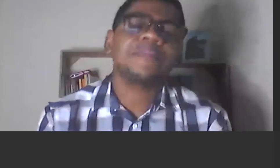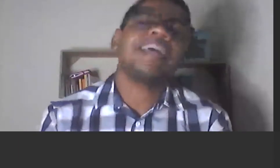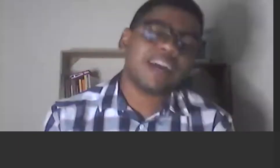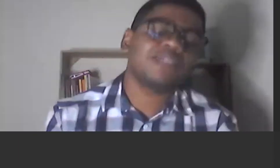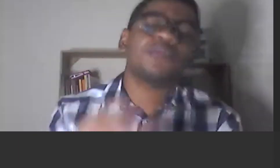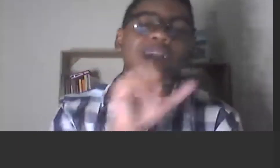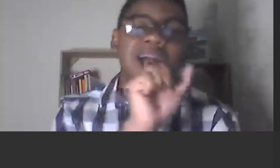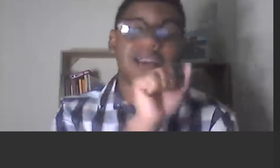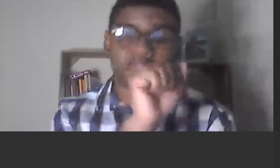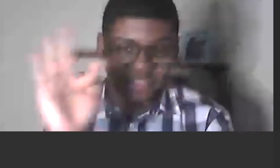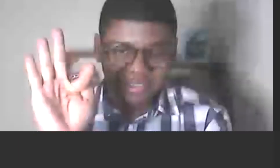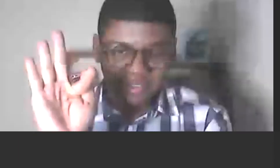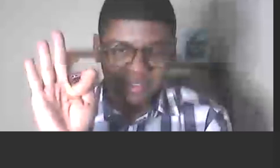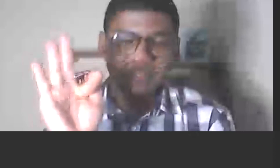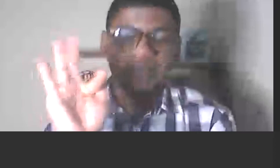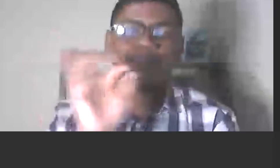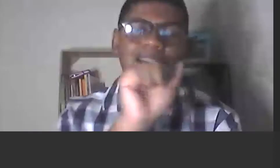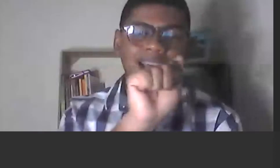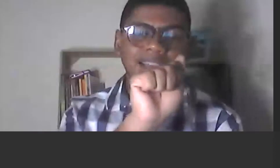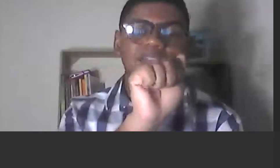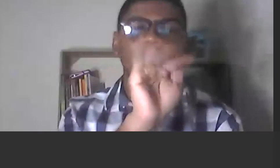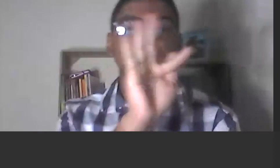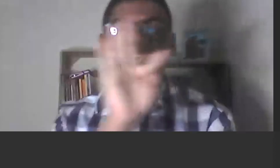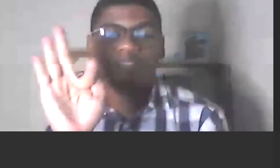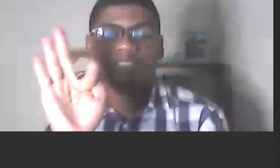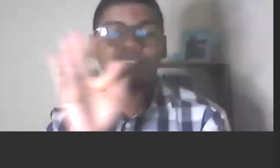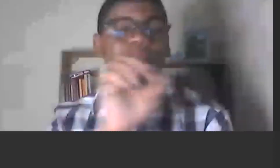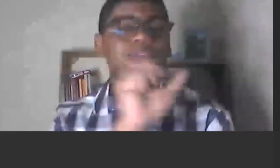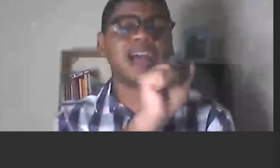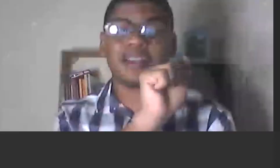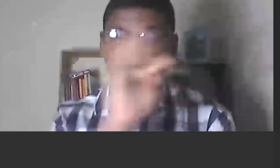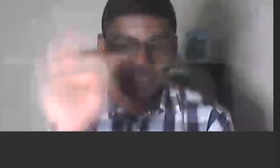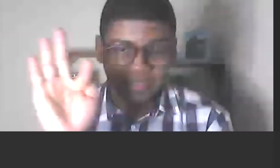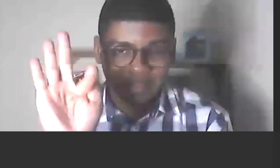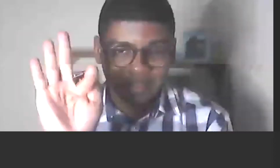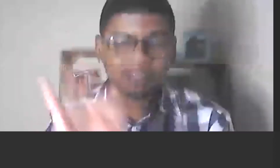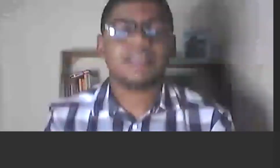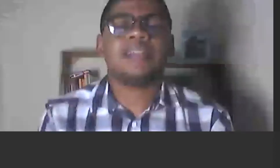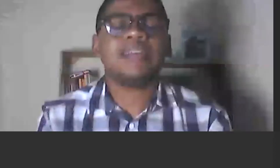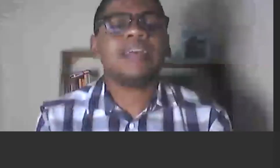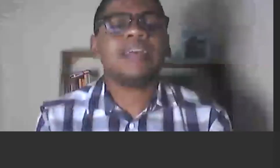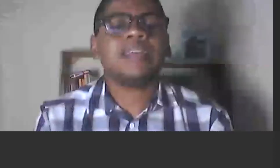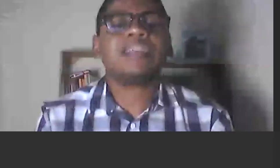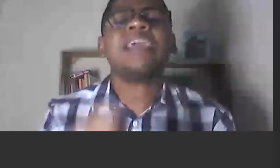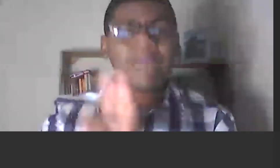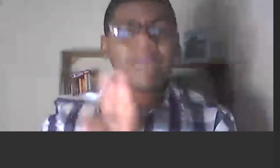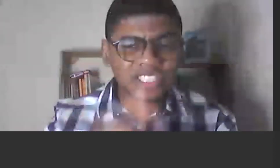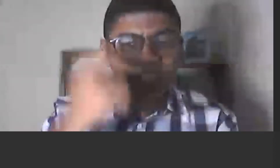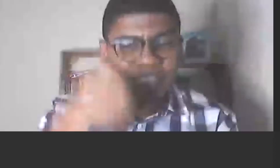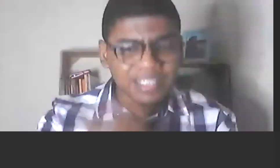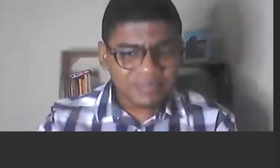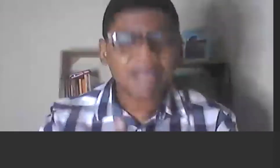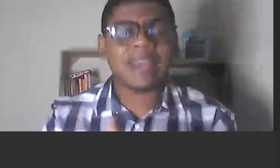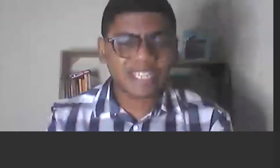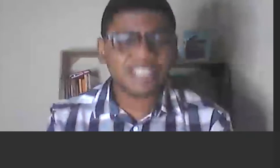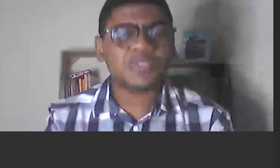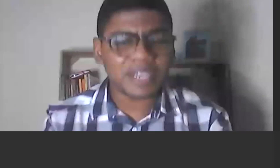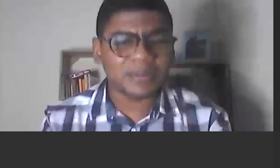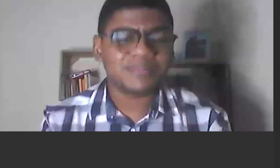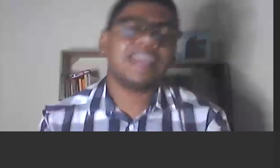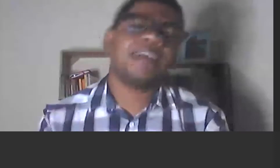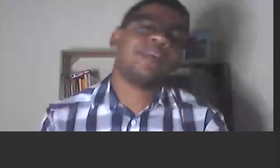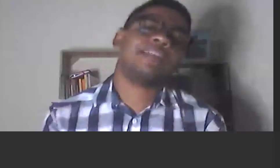consultório e ela faz um AF. A e 2 F seguidos. AF. Né? Quem é a médica aqui? A